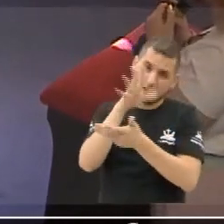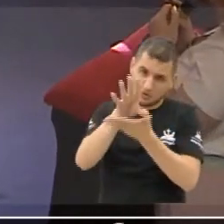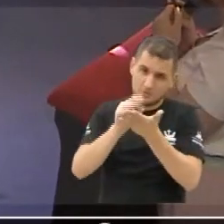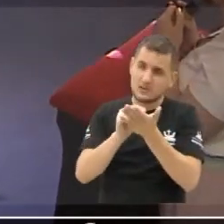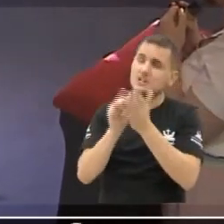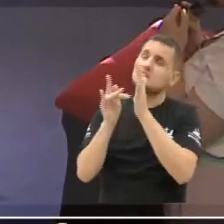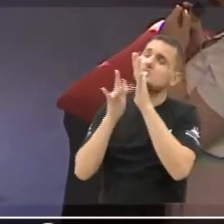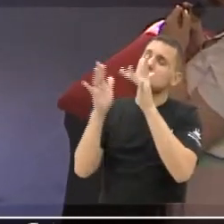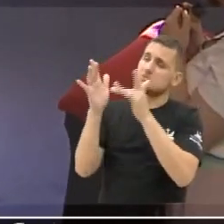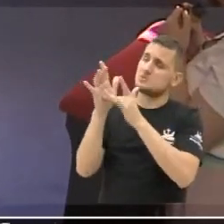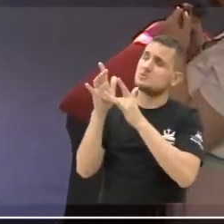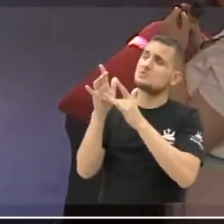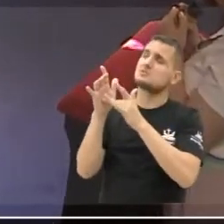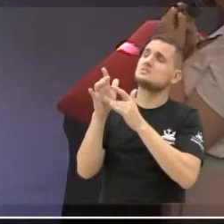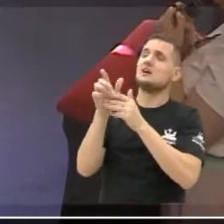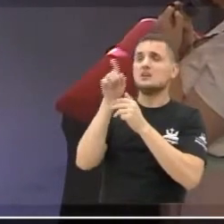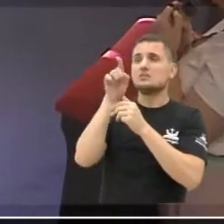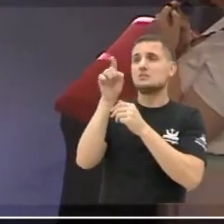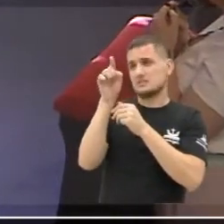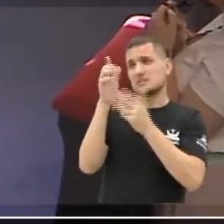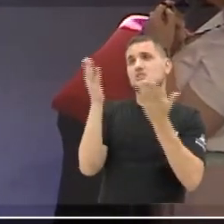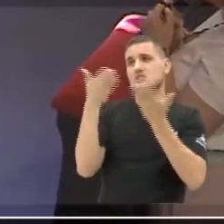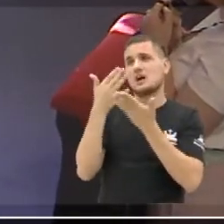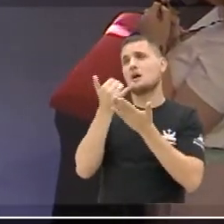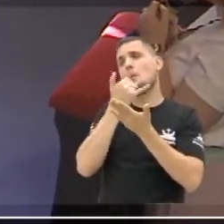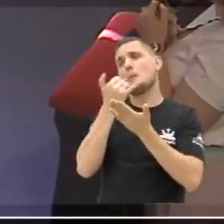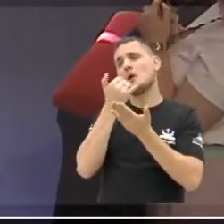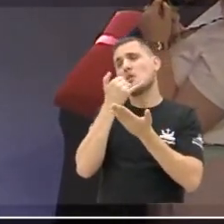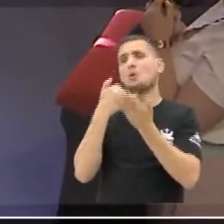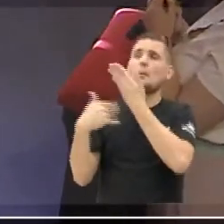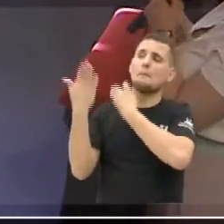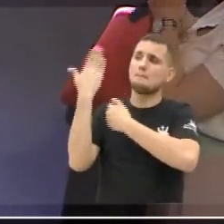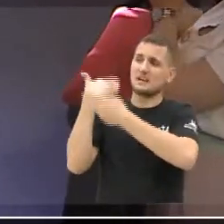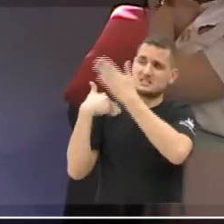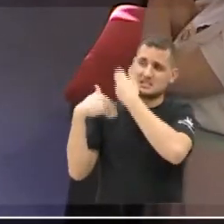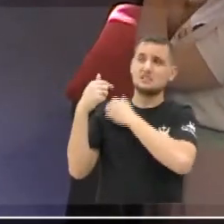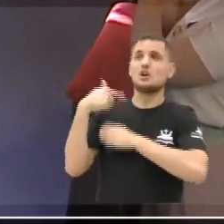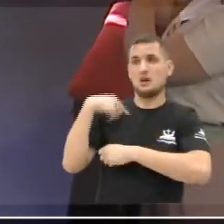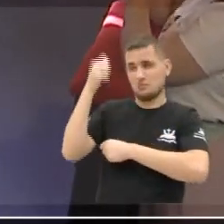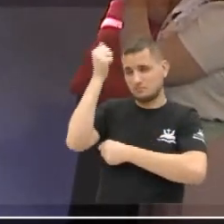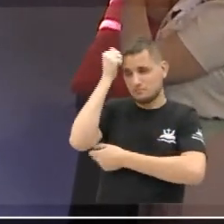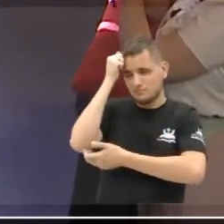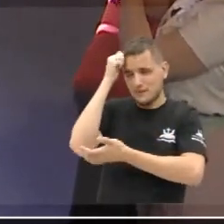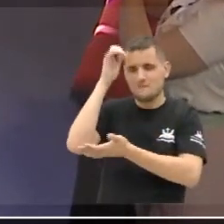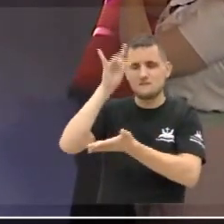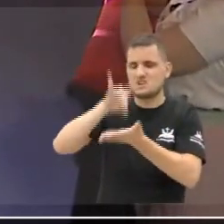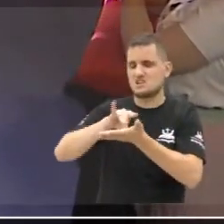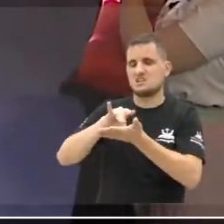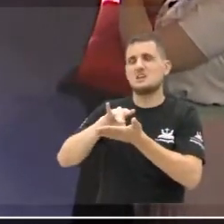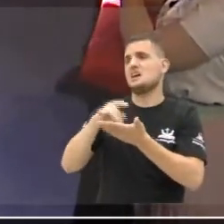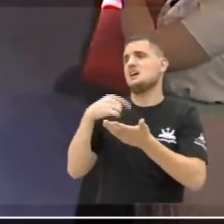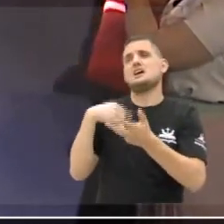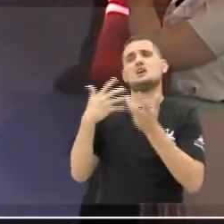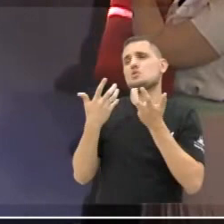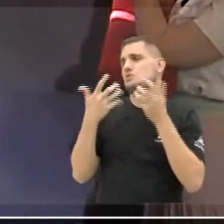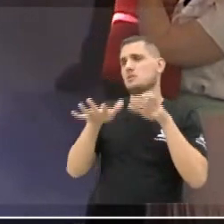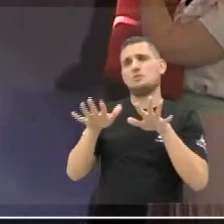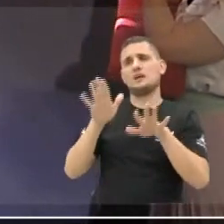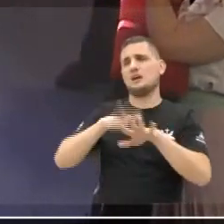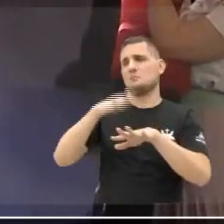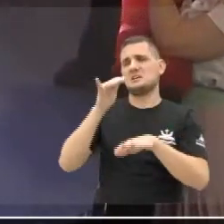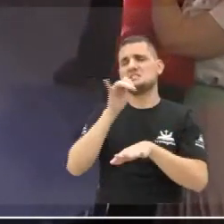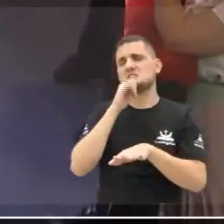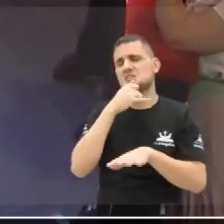e como eu me arrependi, o Senhor já me perdoou, e eu não aceito mais essa tristeza,